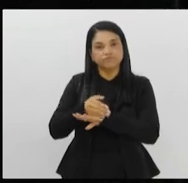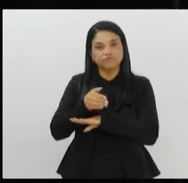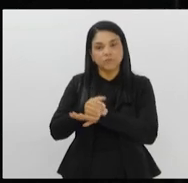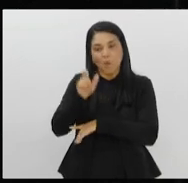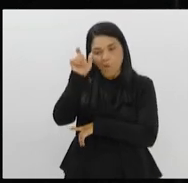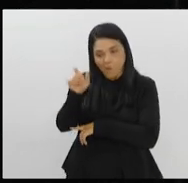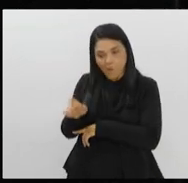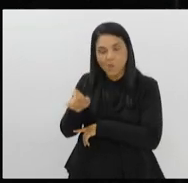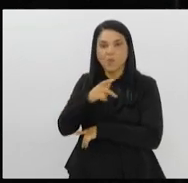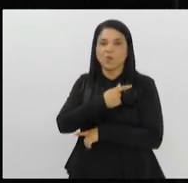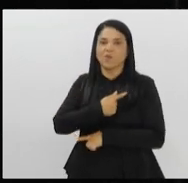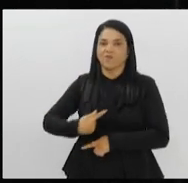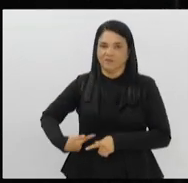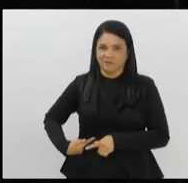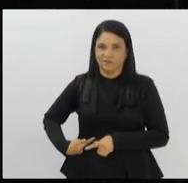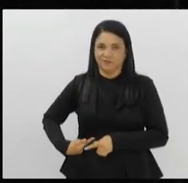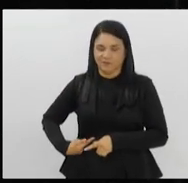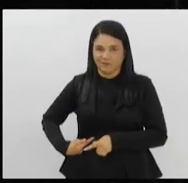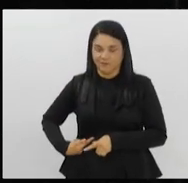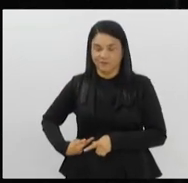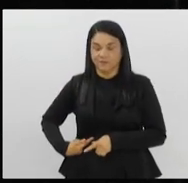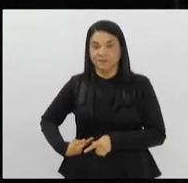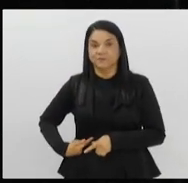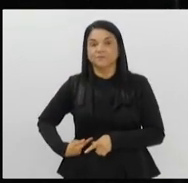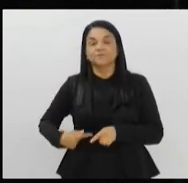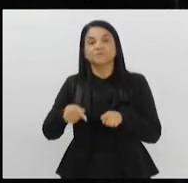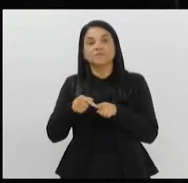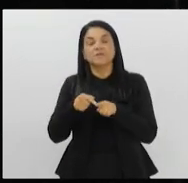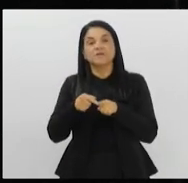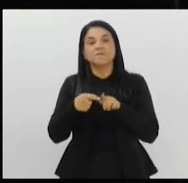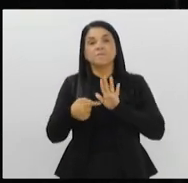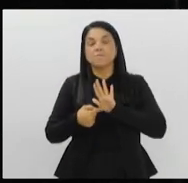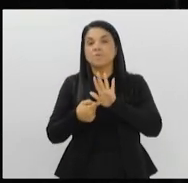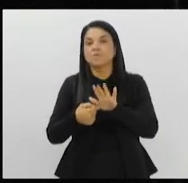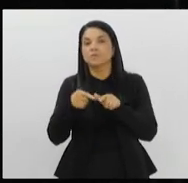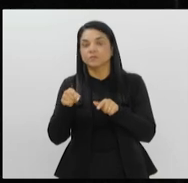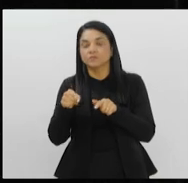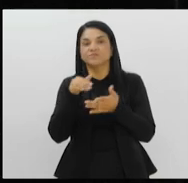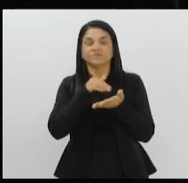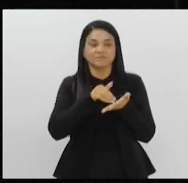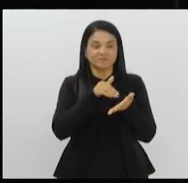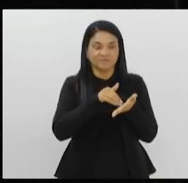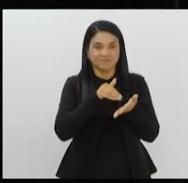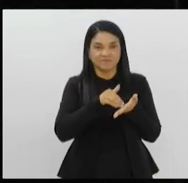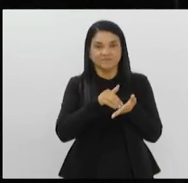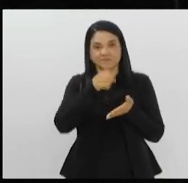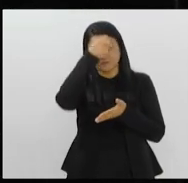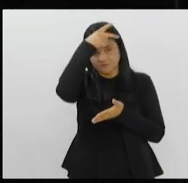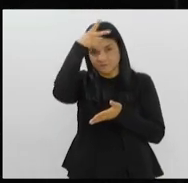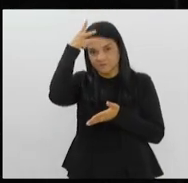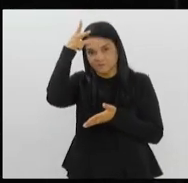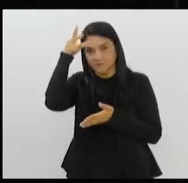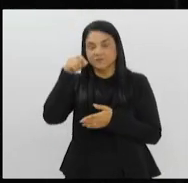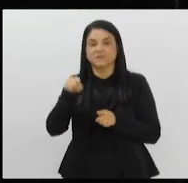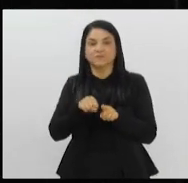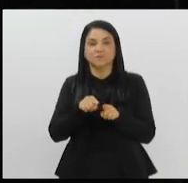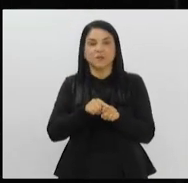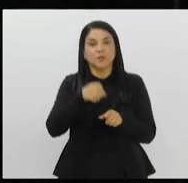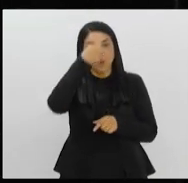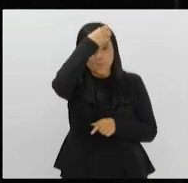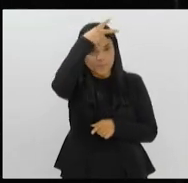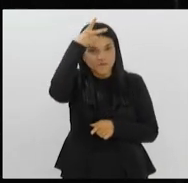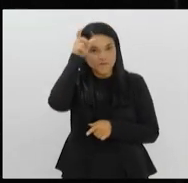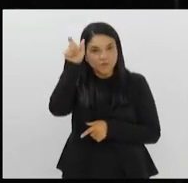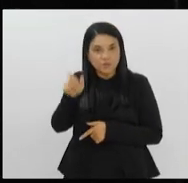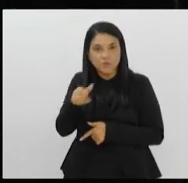próprio governador, levando a ele a presença de secretários municipais, do prefeito